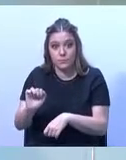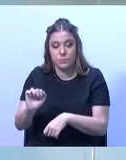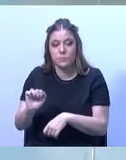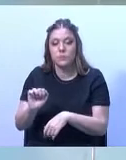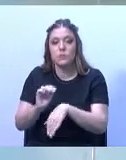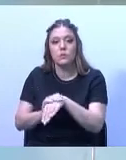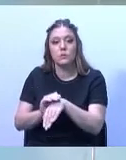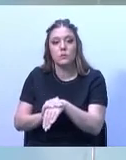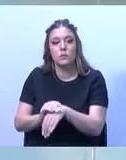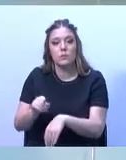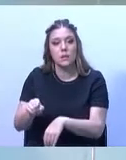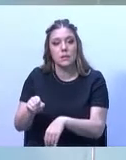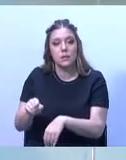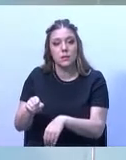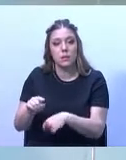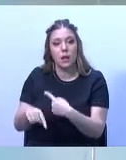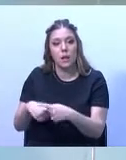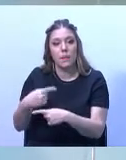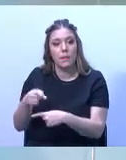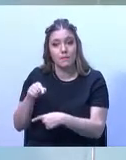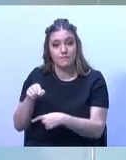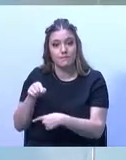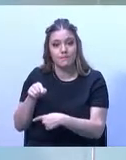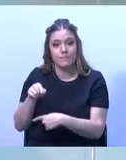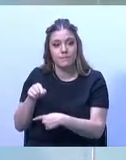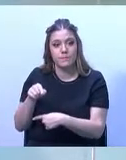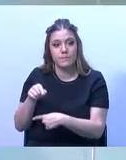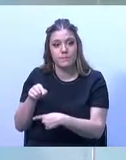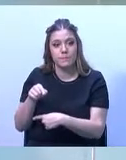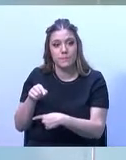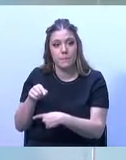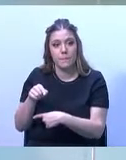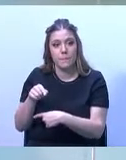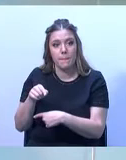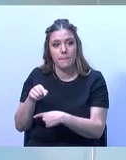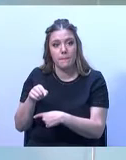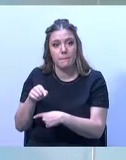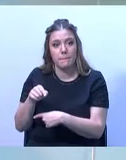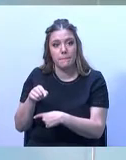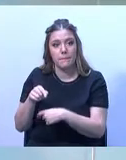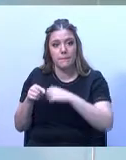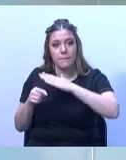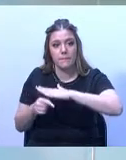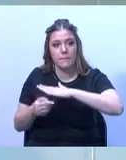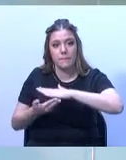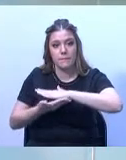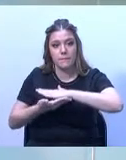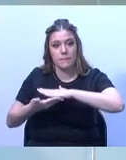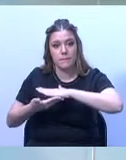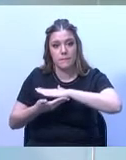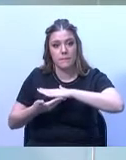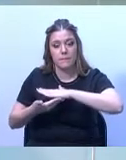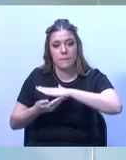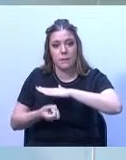e faz com que, na inserção da tal faixa, portanto, na inserção aqui, assim, por baixo do pé,